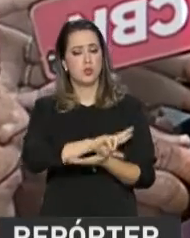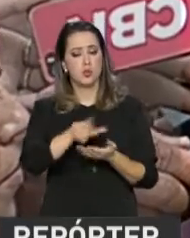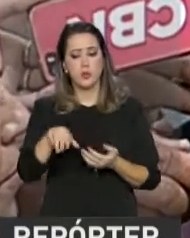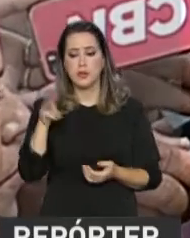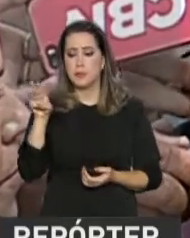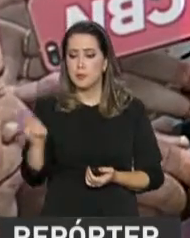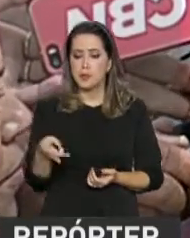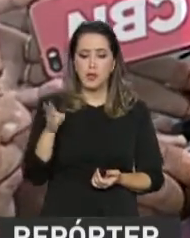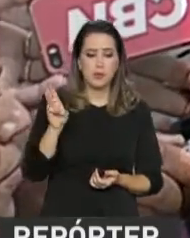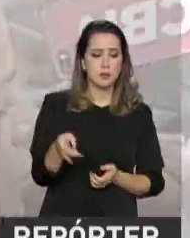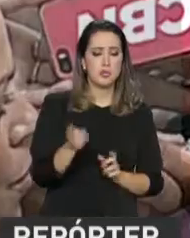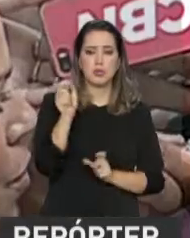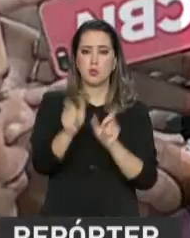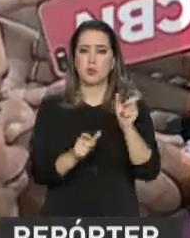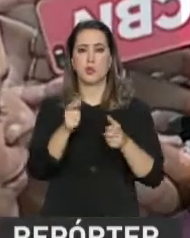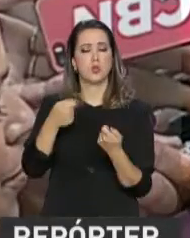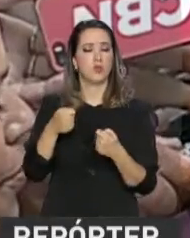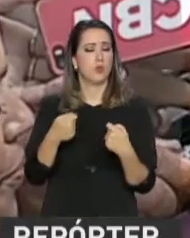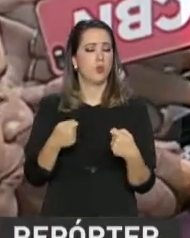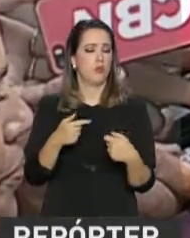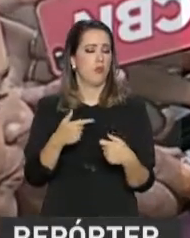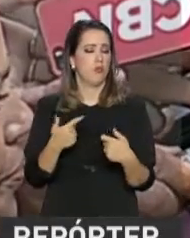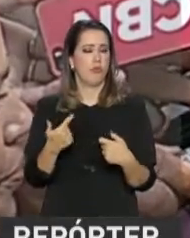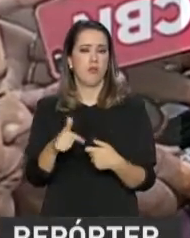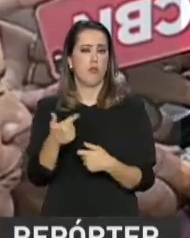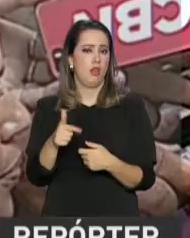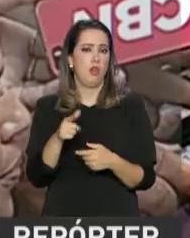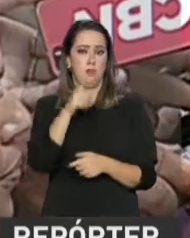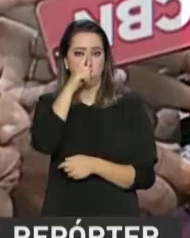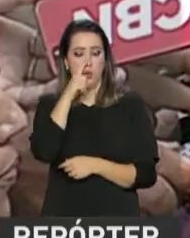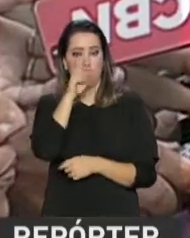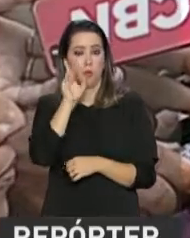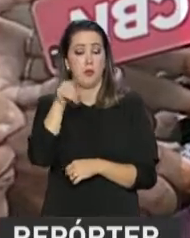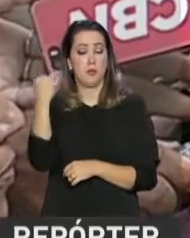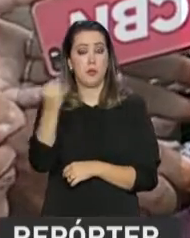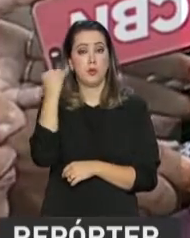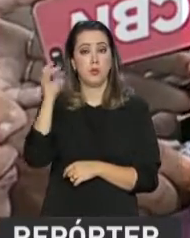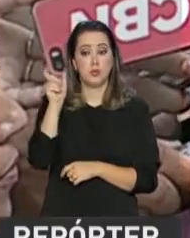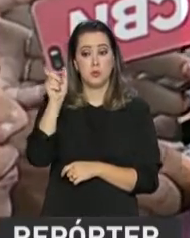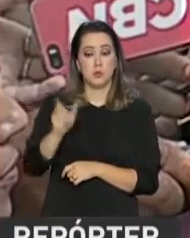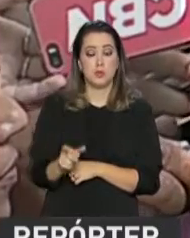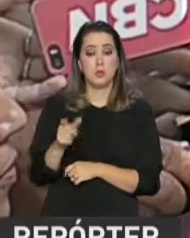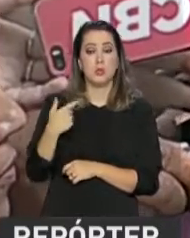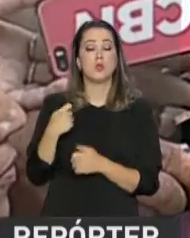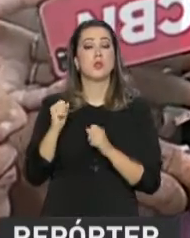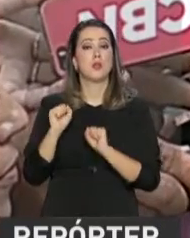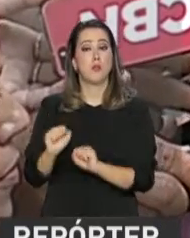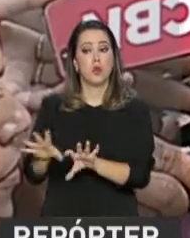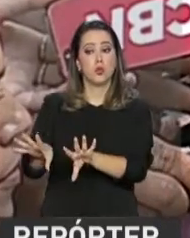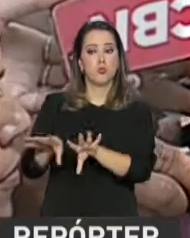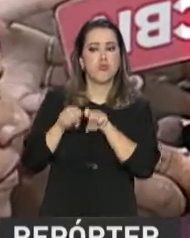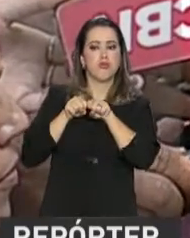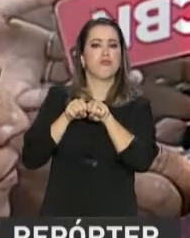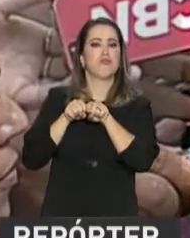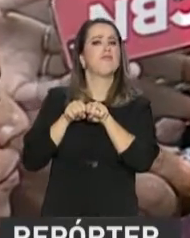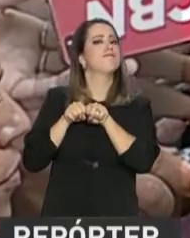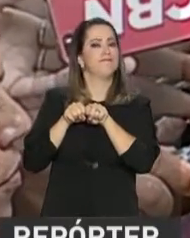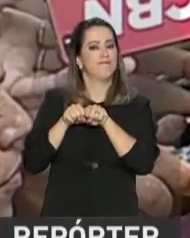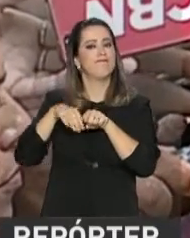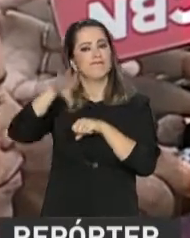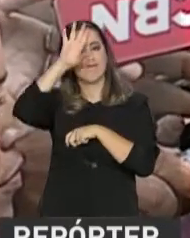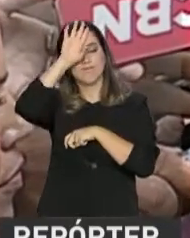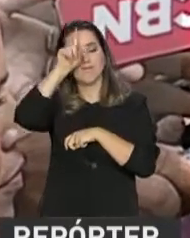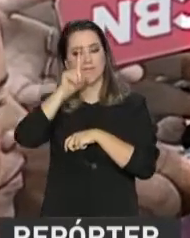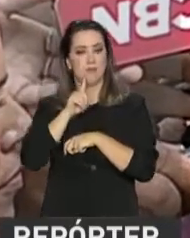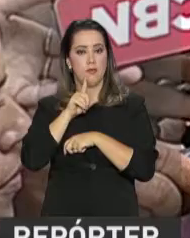em áreas de risco portanto a vacina é importante para as pessoas que estão sujeitos a pegar a